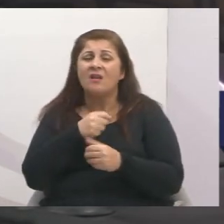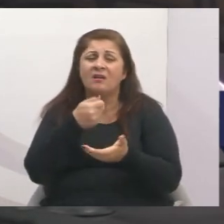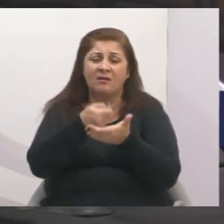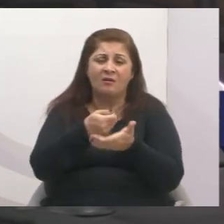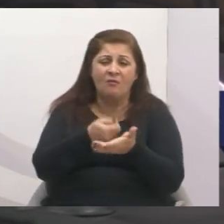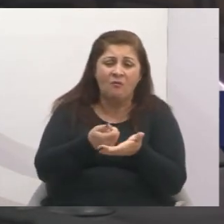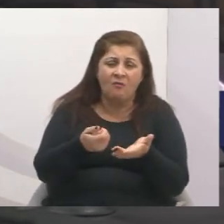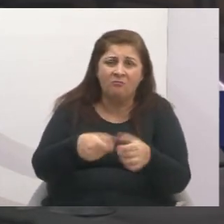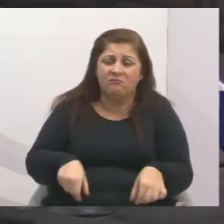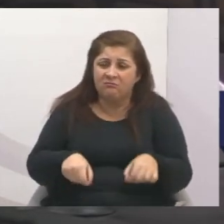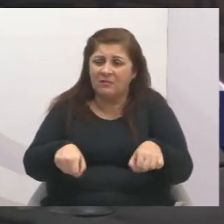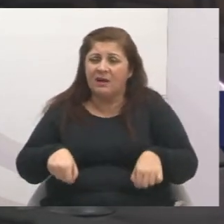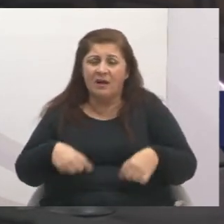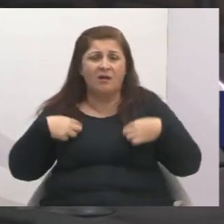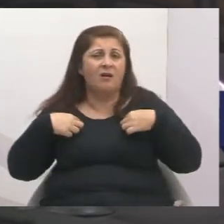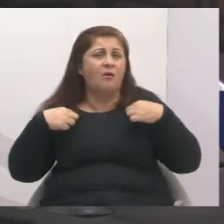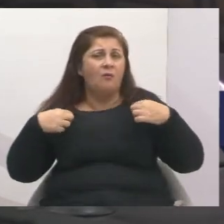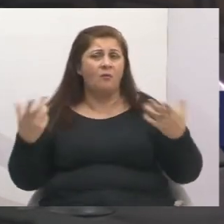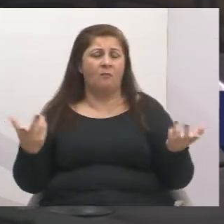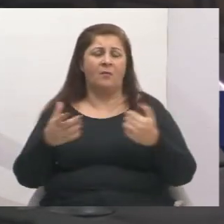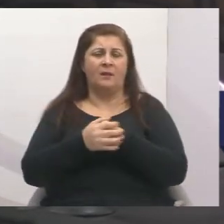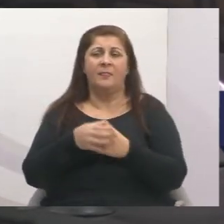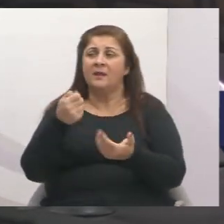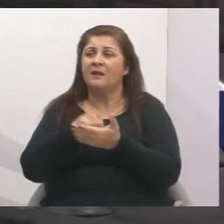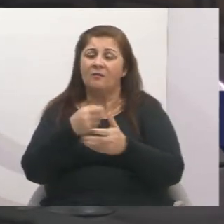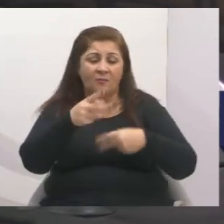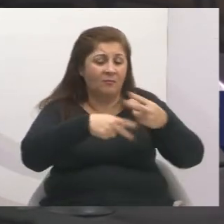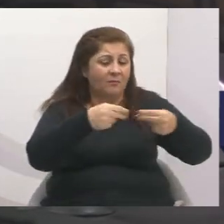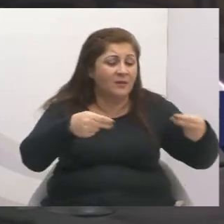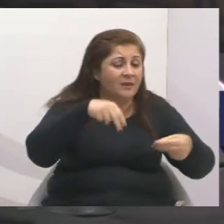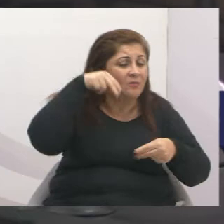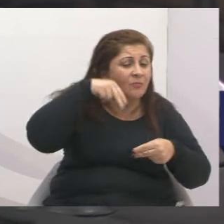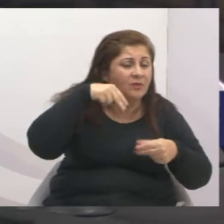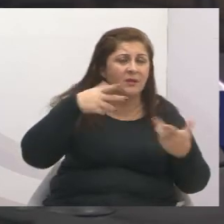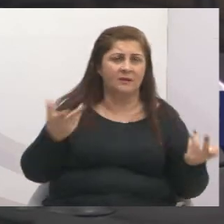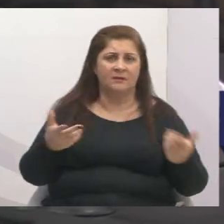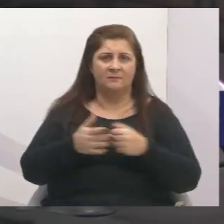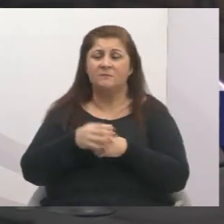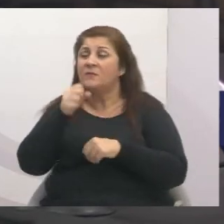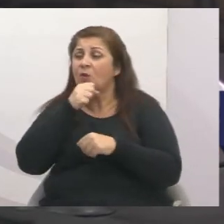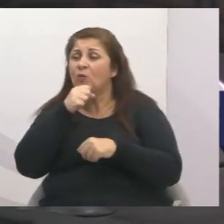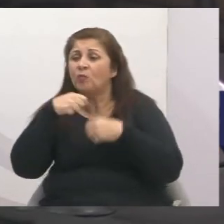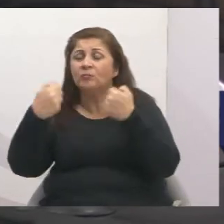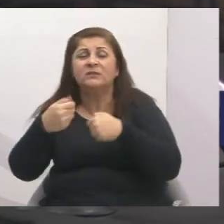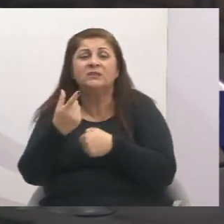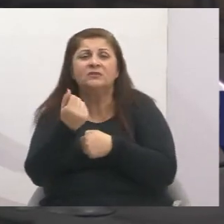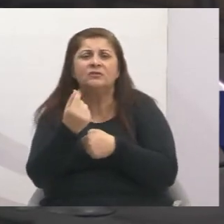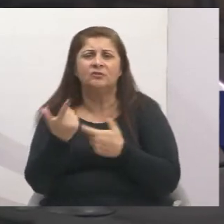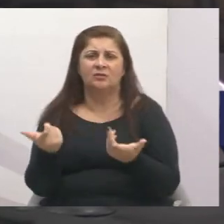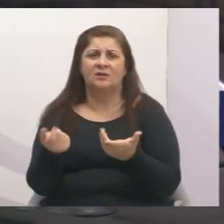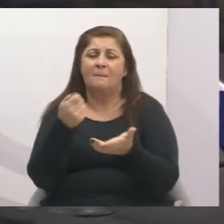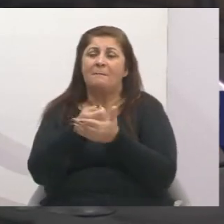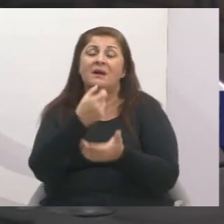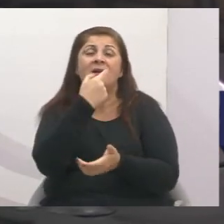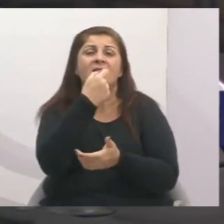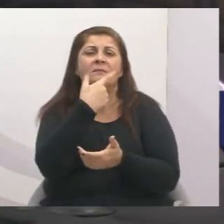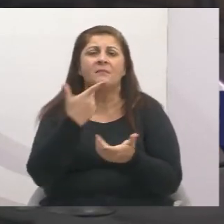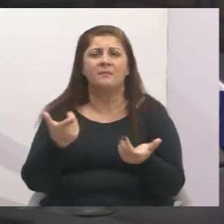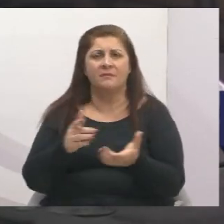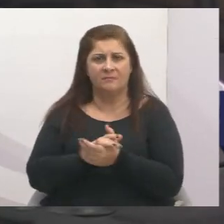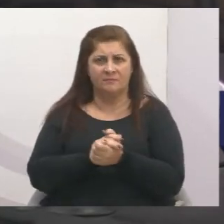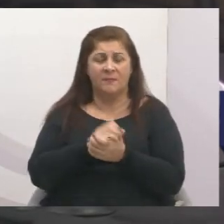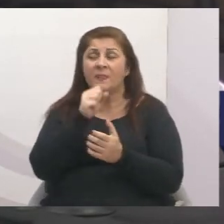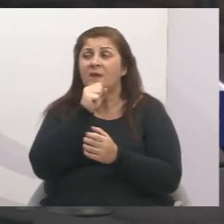a calça, é o idoso que compra o presente para o neto, é o idoso que precisa do dinheiro para pagar o medicamento, é